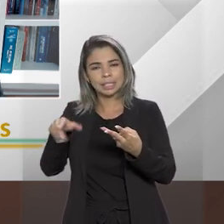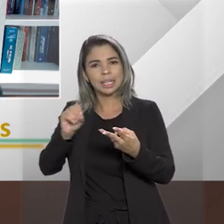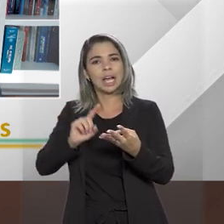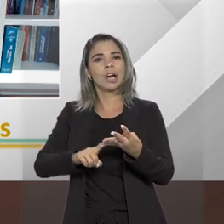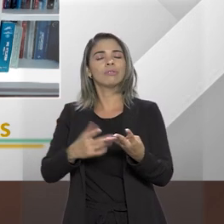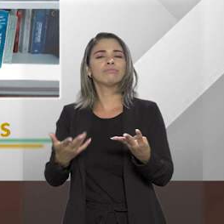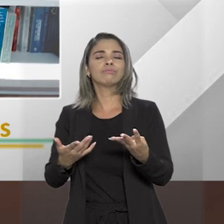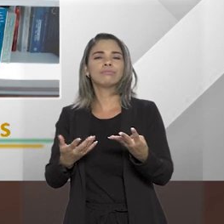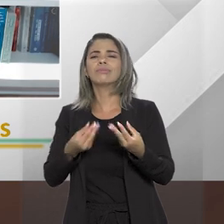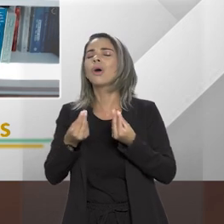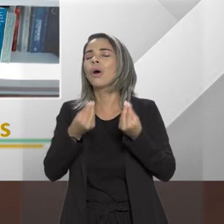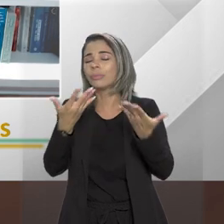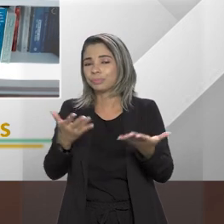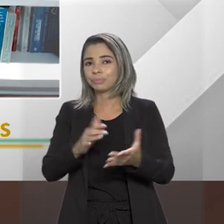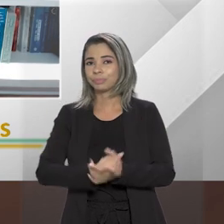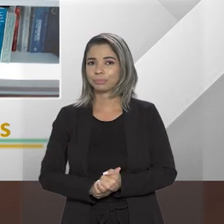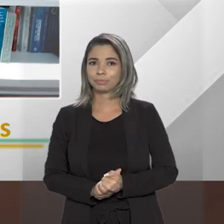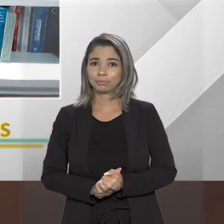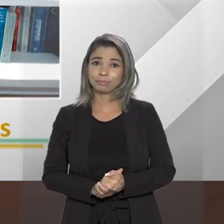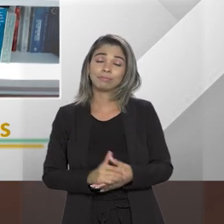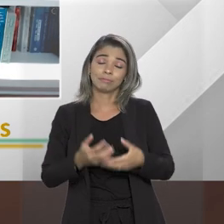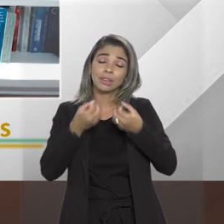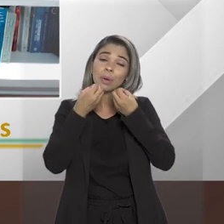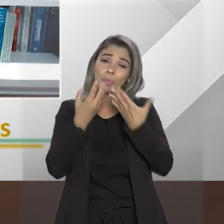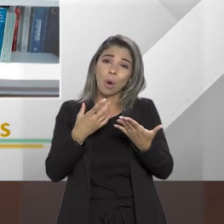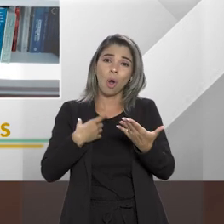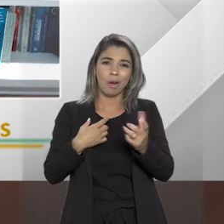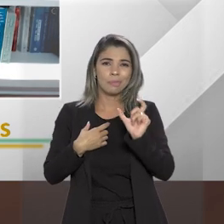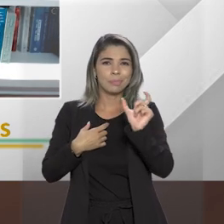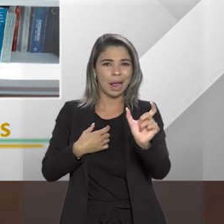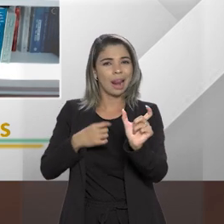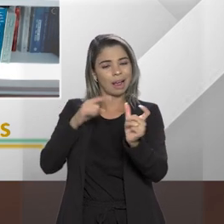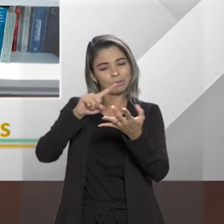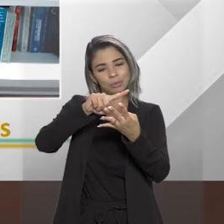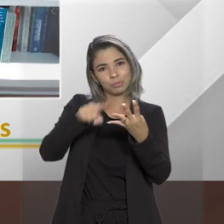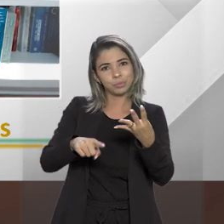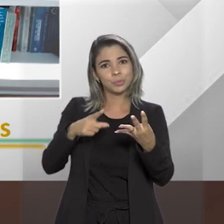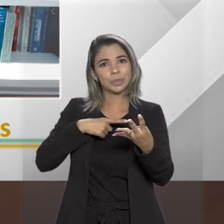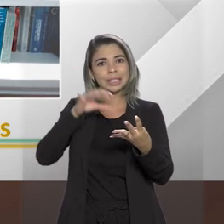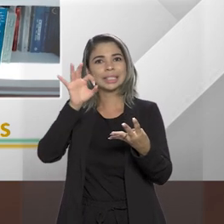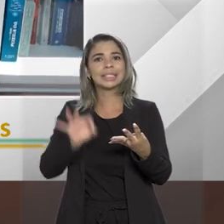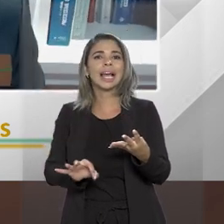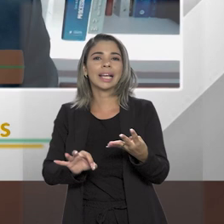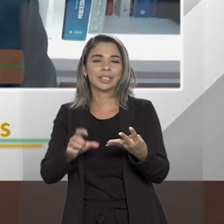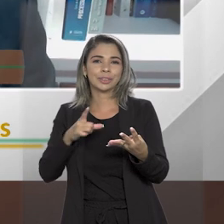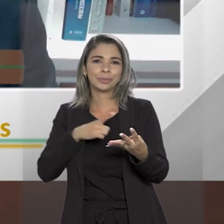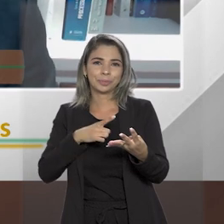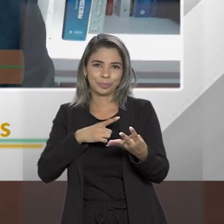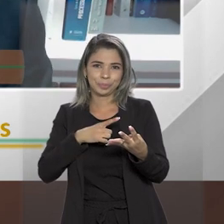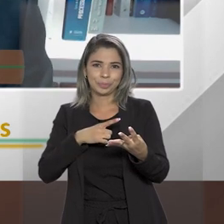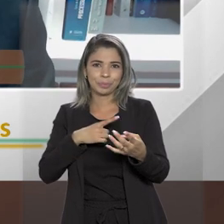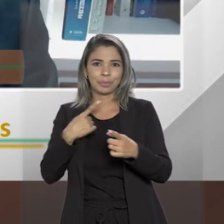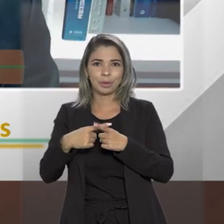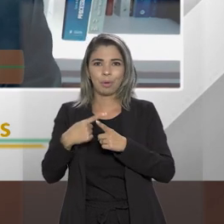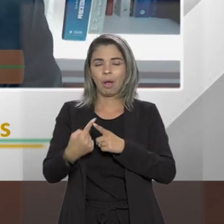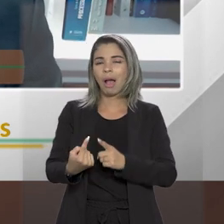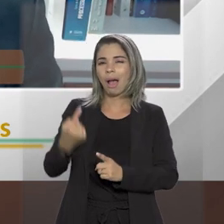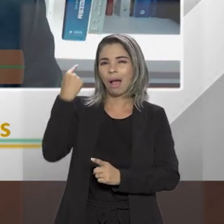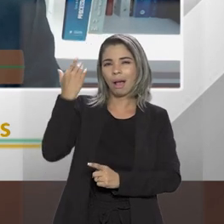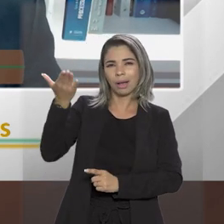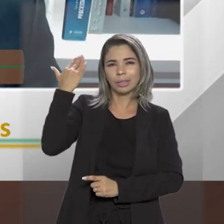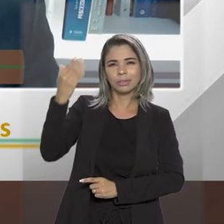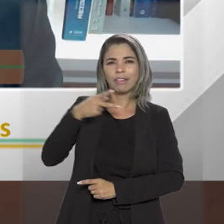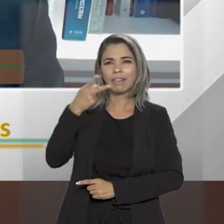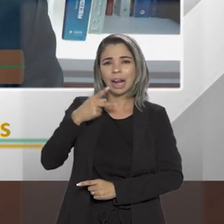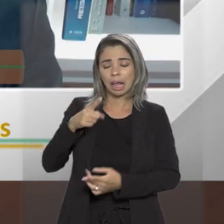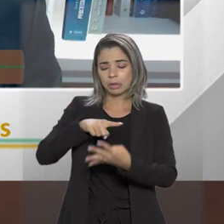Claro, Fátima. Foi bom você ter colocado esse termo, termo adequado, né? Porque antigamente a gente costumava chamar